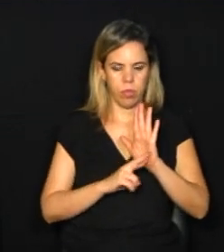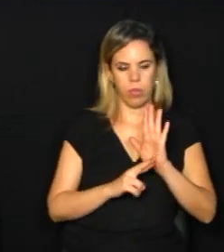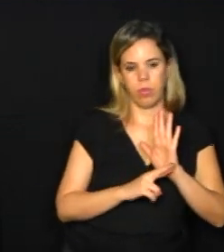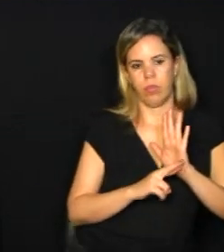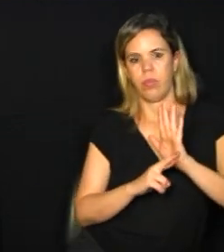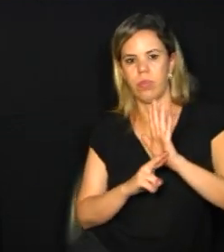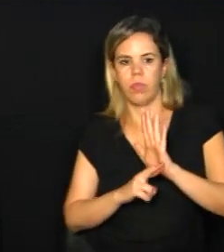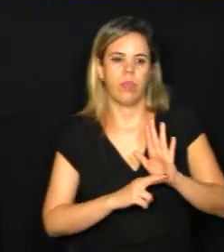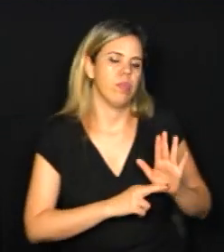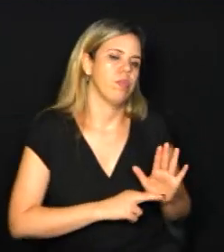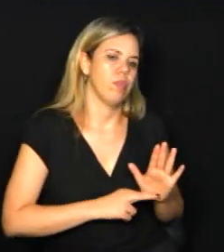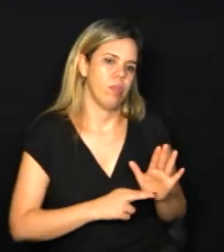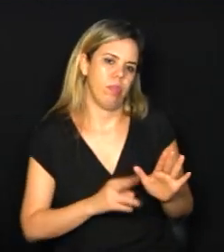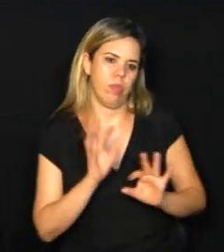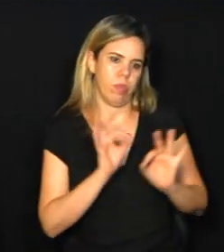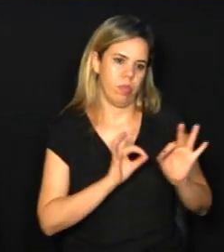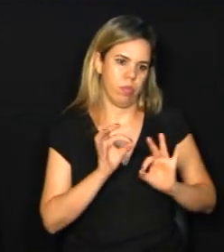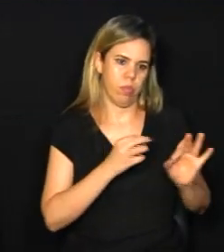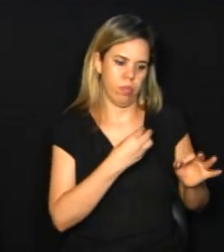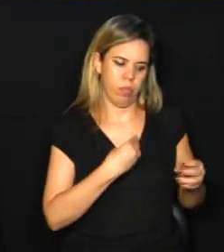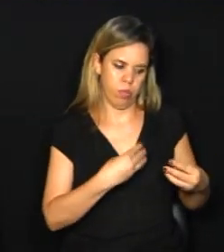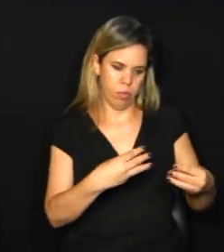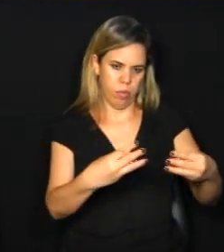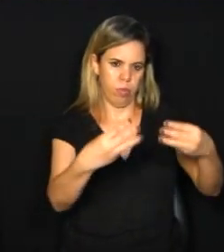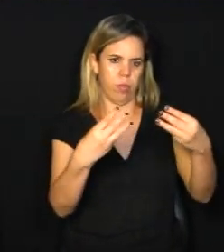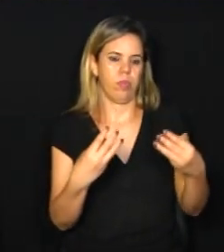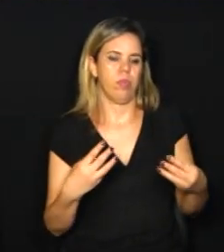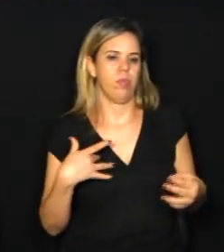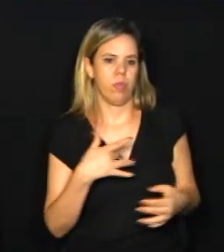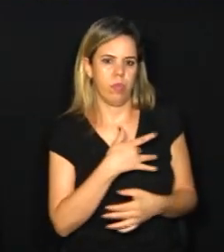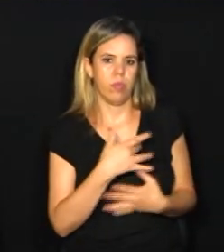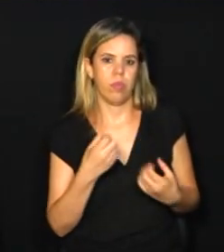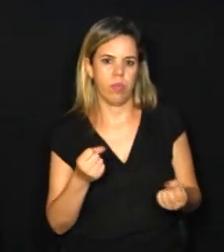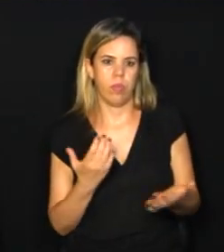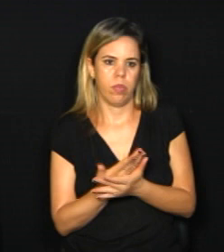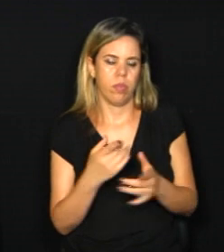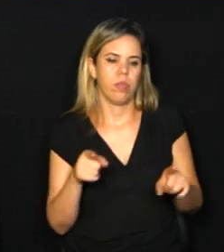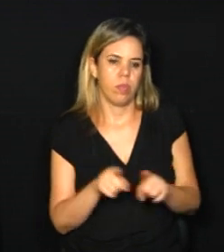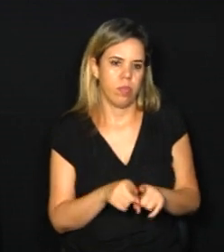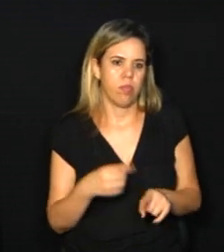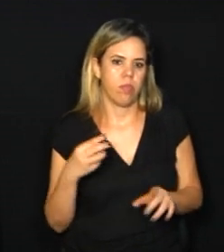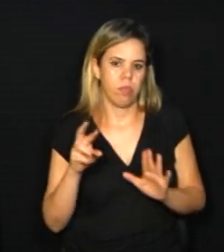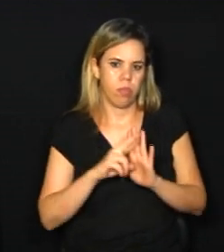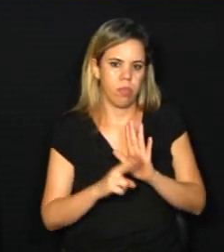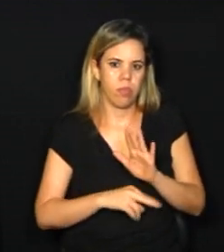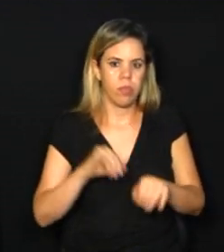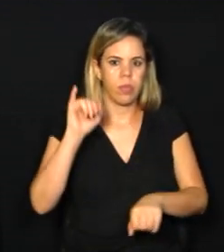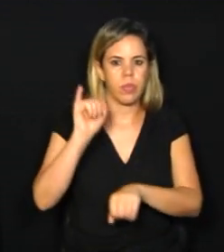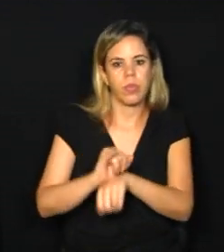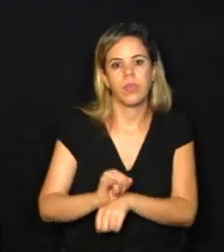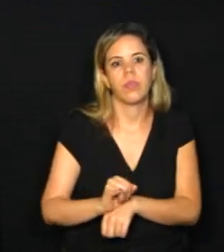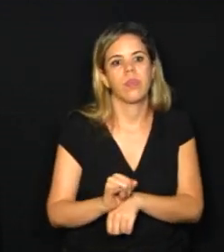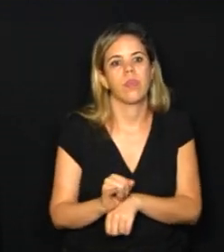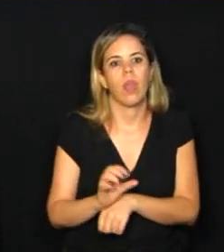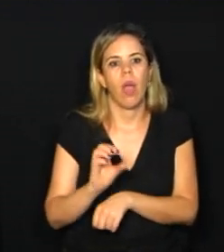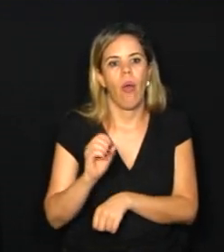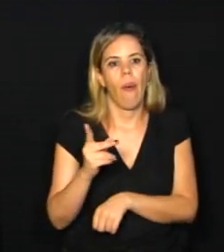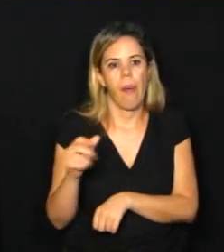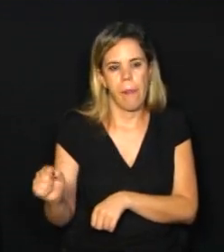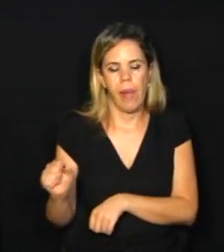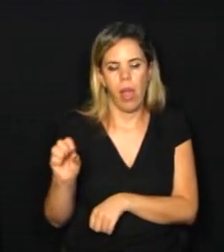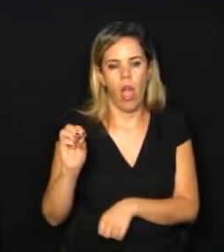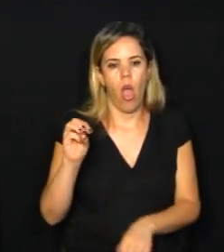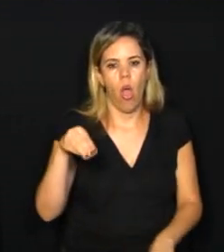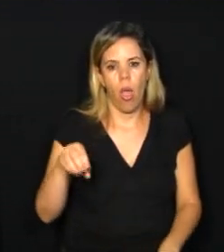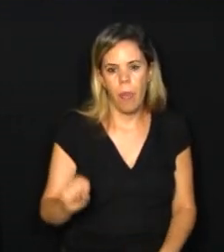que são preconizados pelo Ministério da Saúde, mas não só. São critérios também internacionais, da OPAS, da OMS,